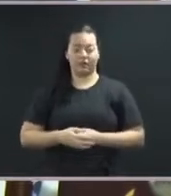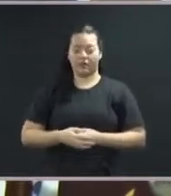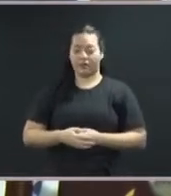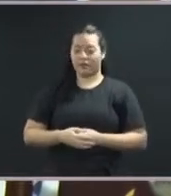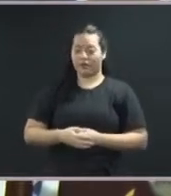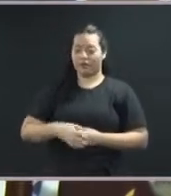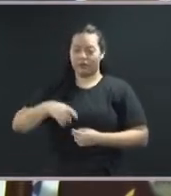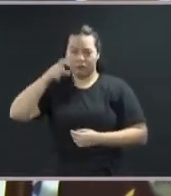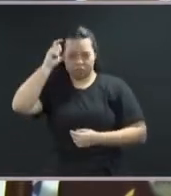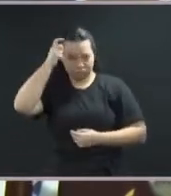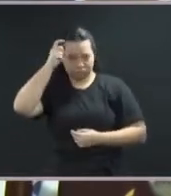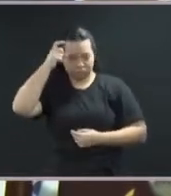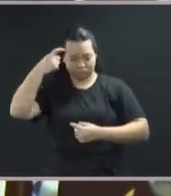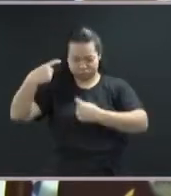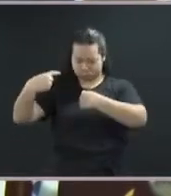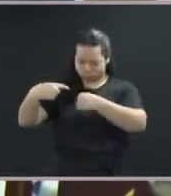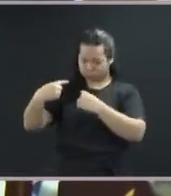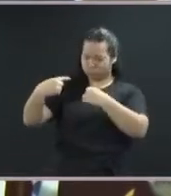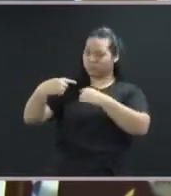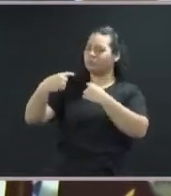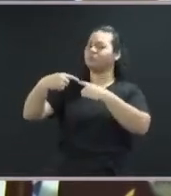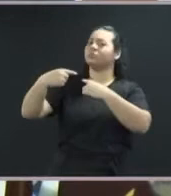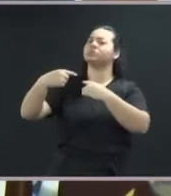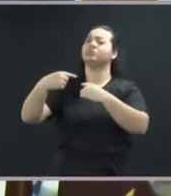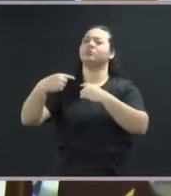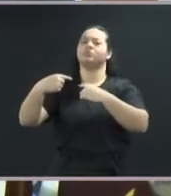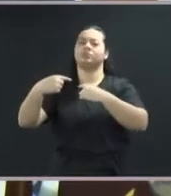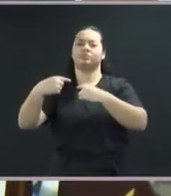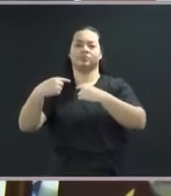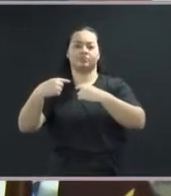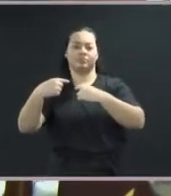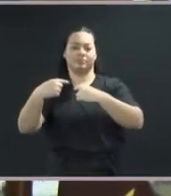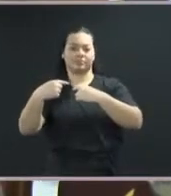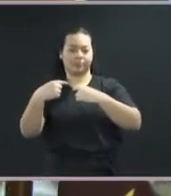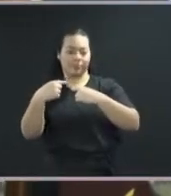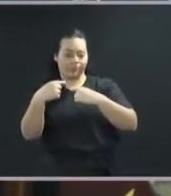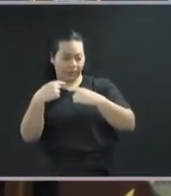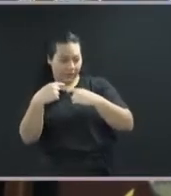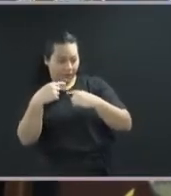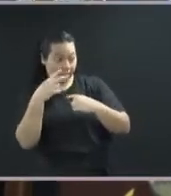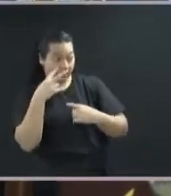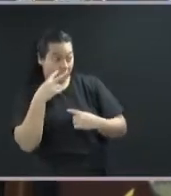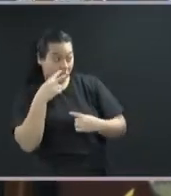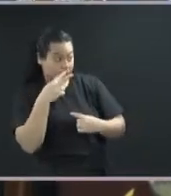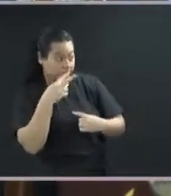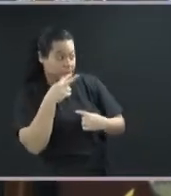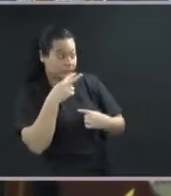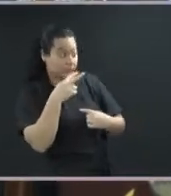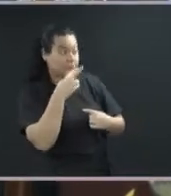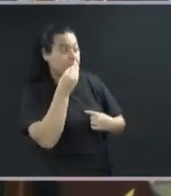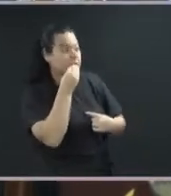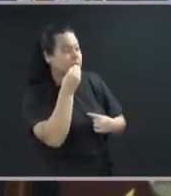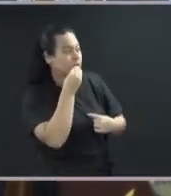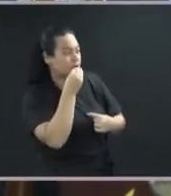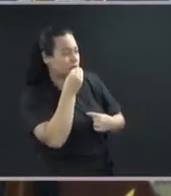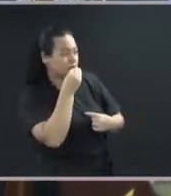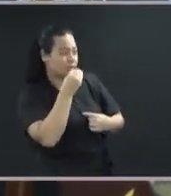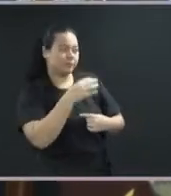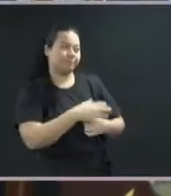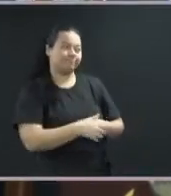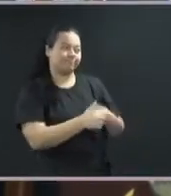que foi conquistada no Calvário. Quando a igreja, liderança, alguém fala: vamos orar, meu irmão,